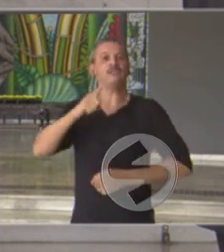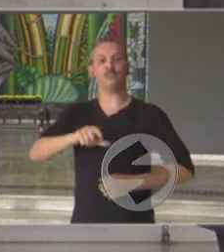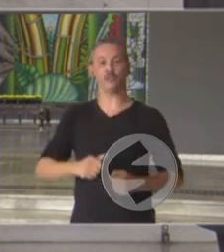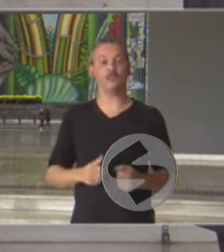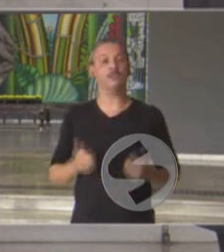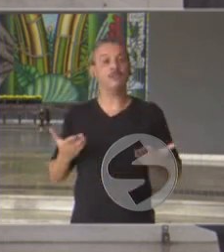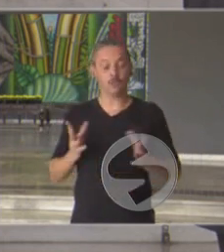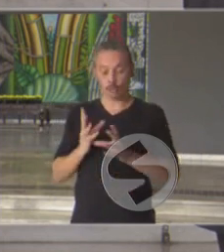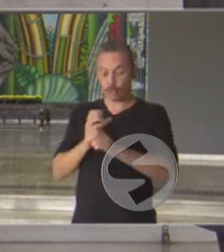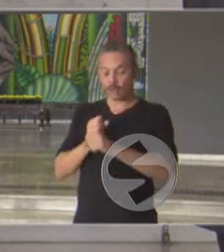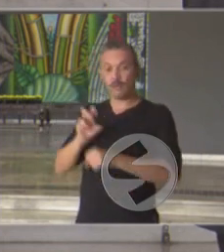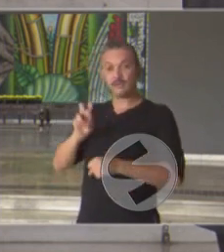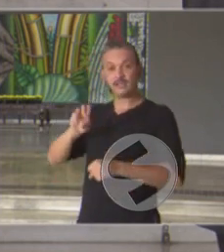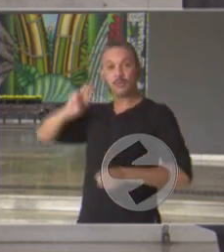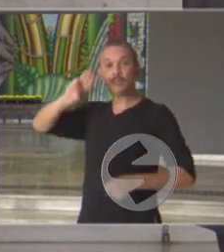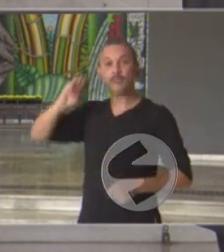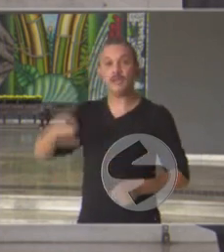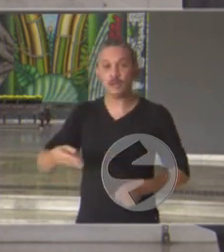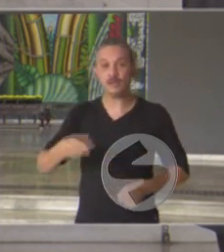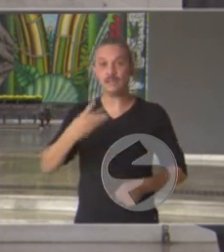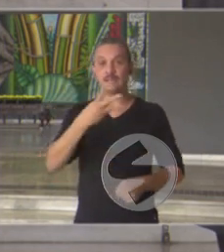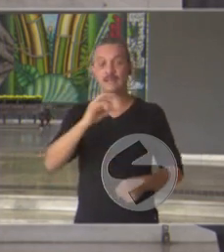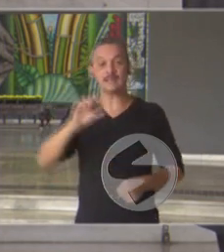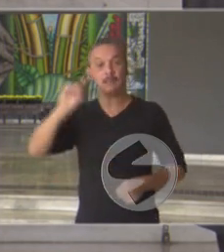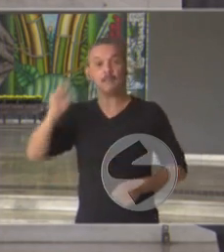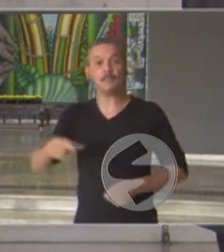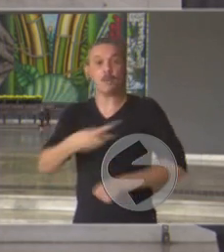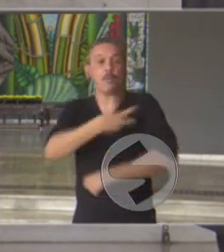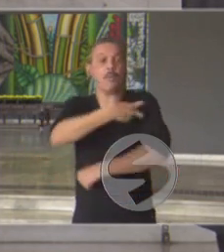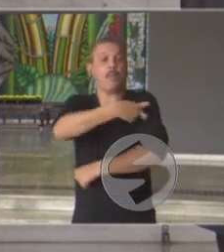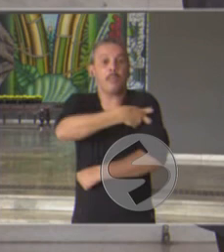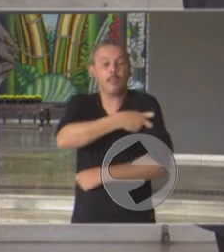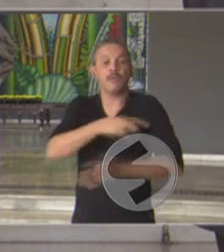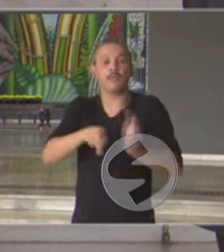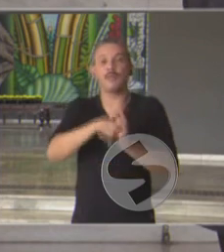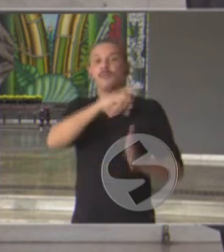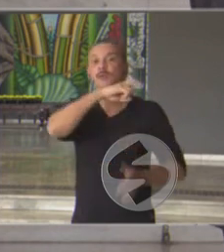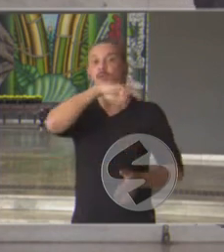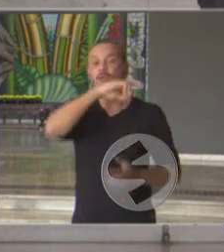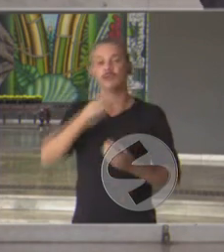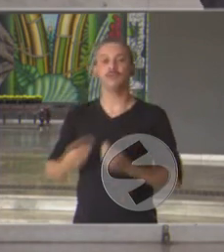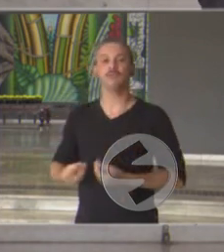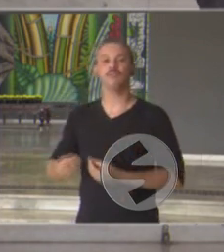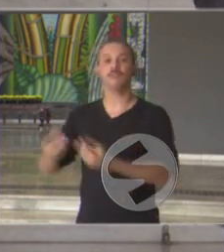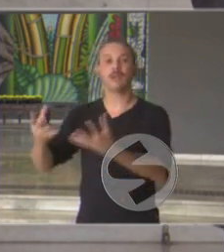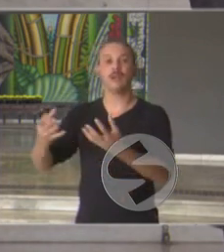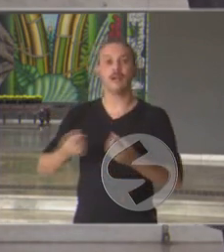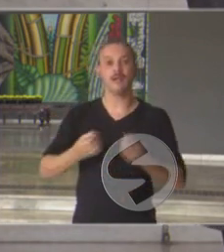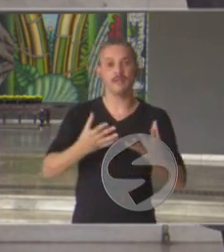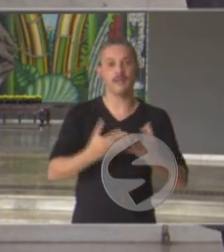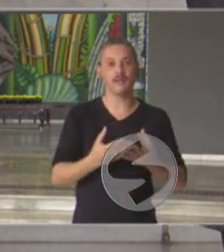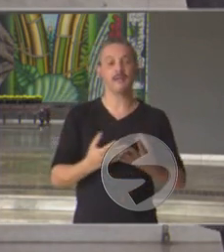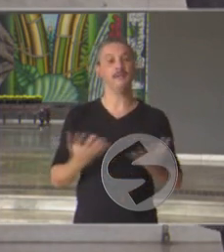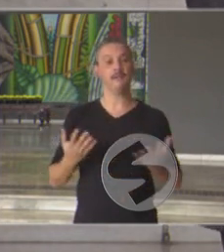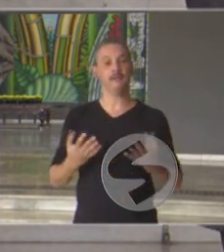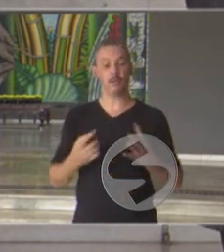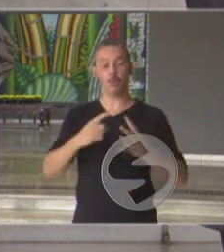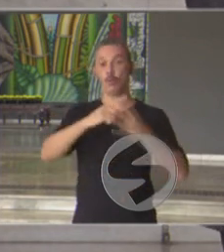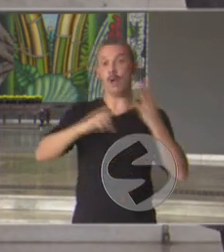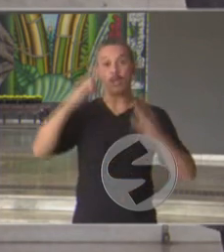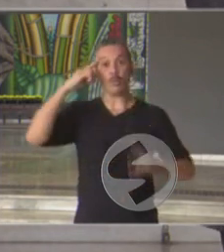Ou seja, 5 milhões e 300 mil doses da vacina do Butantan, entregues em menos de 4 dias.